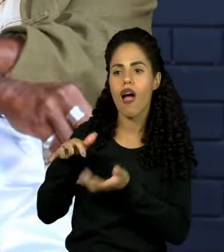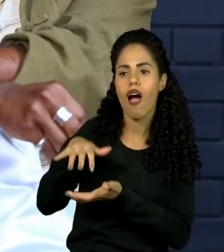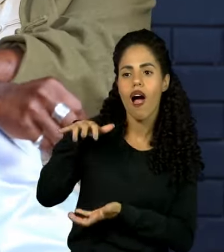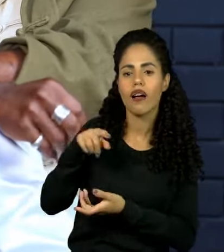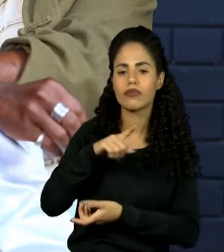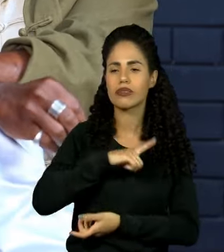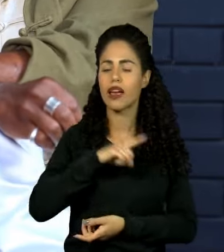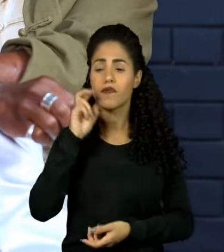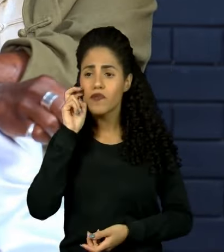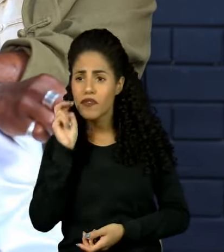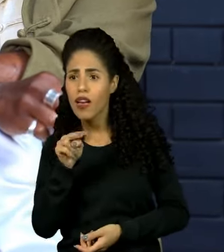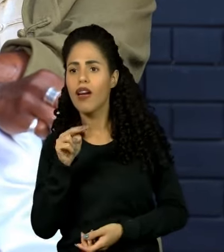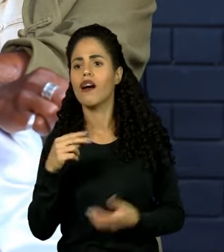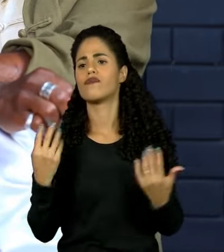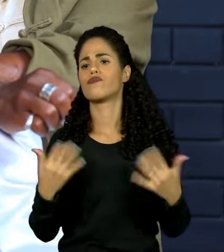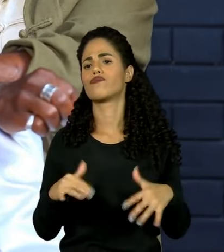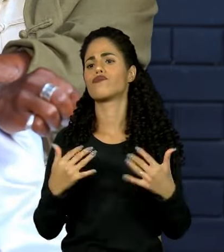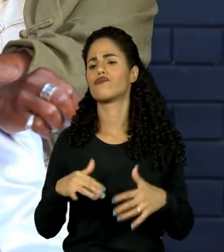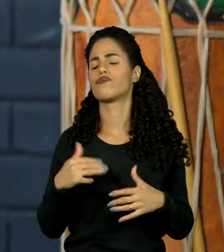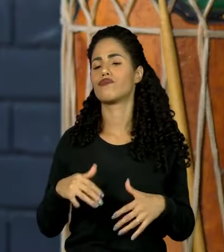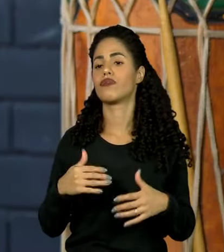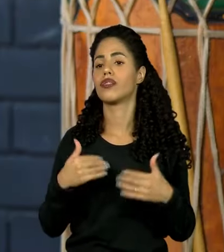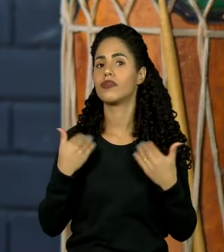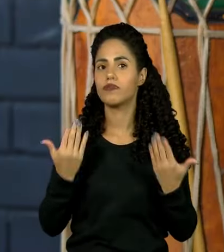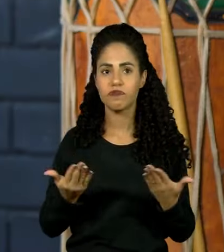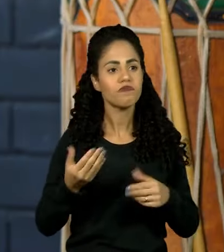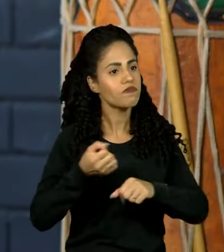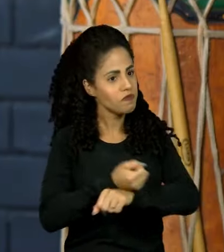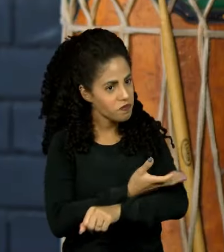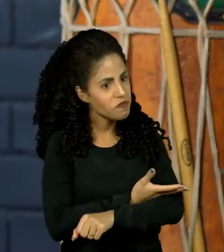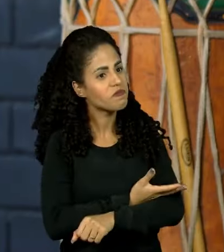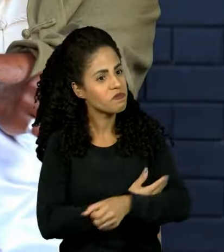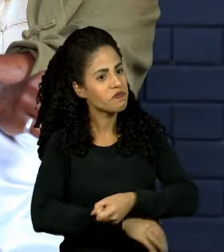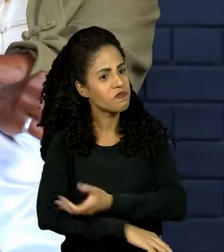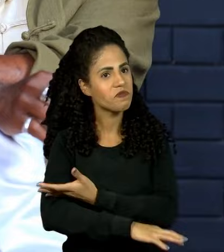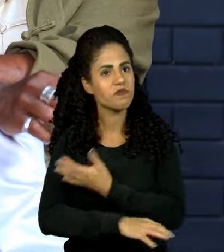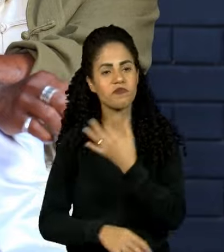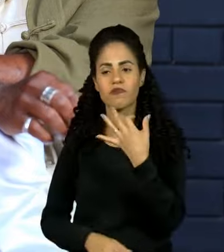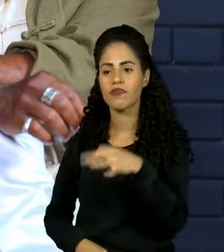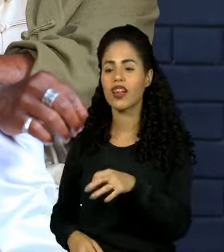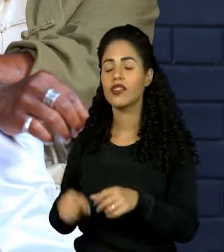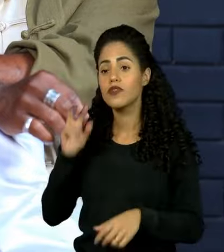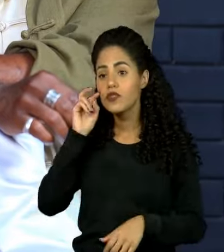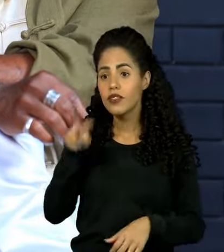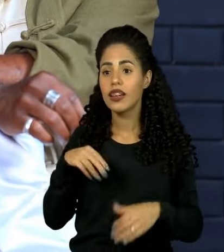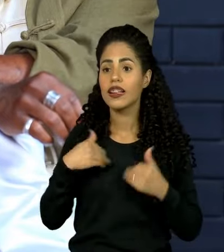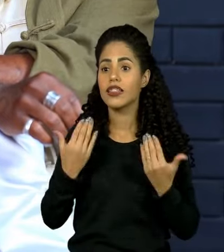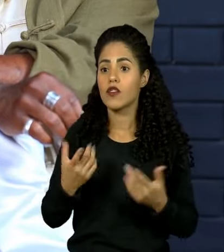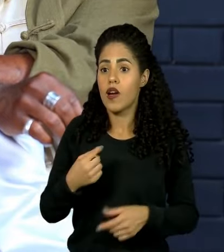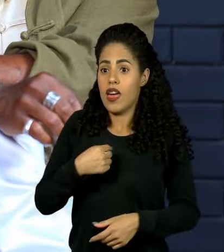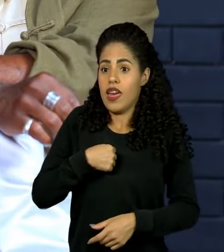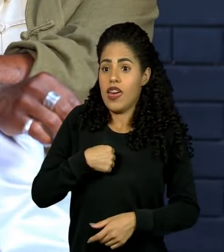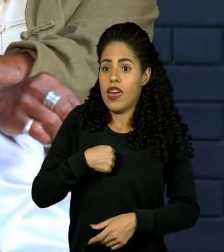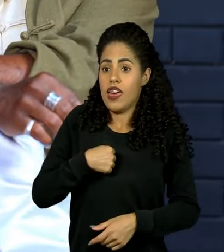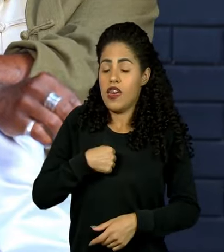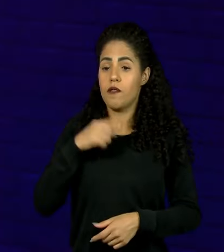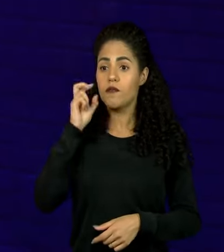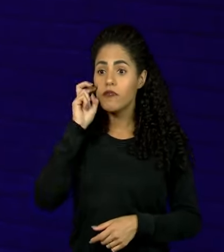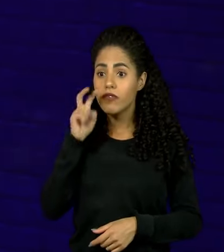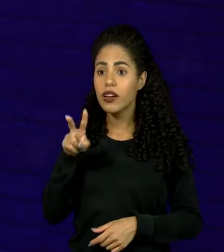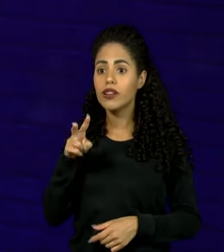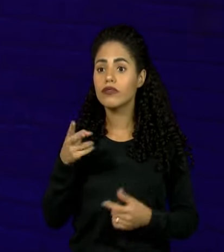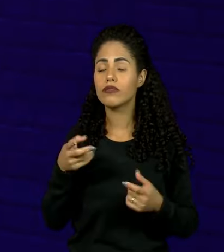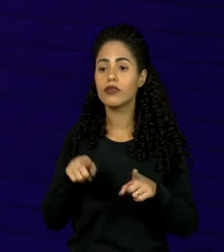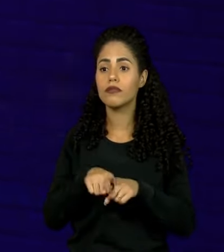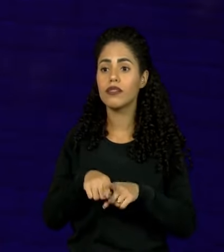pulsando sabe eh eu saio emocionados né para para cumprimentar e elas ficam eu eu me vi eu